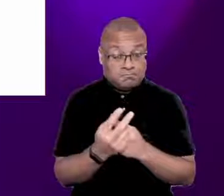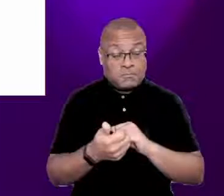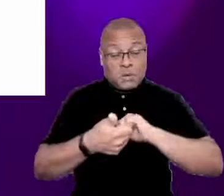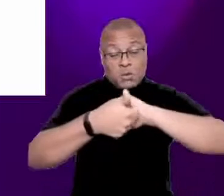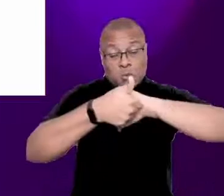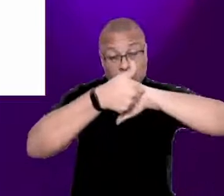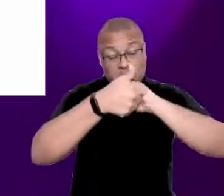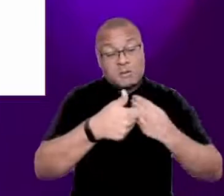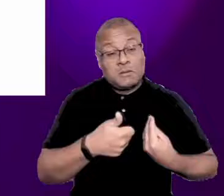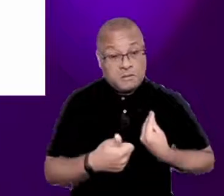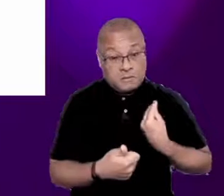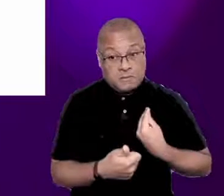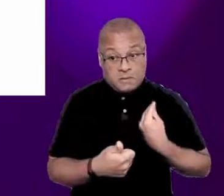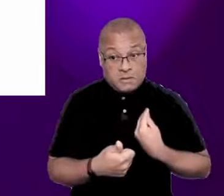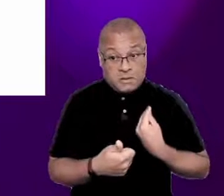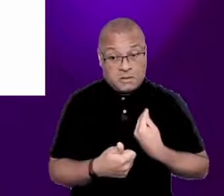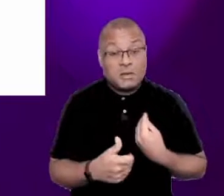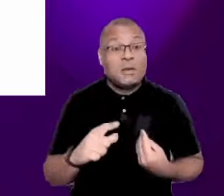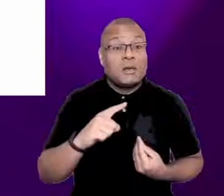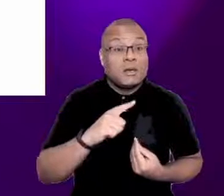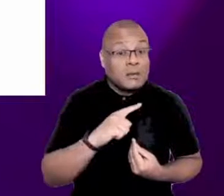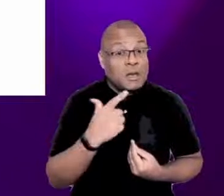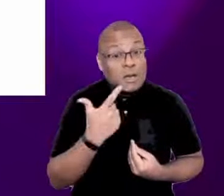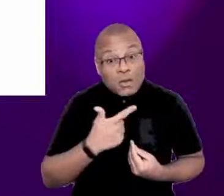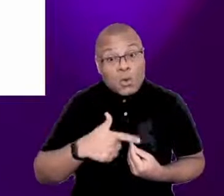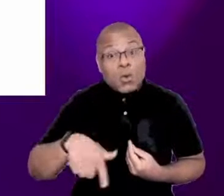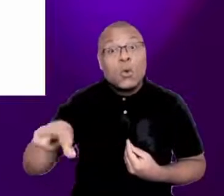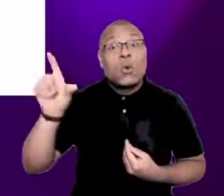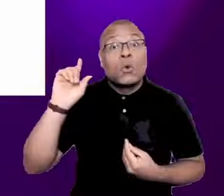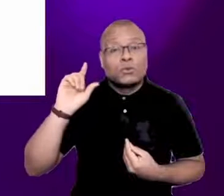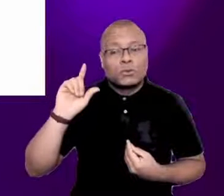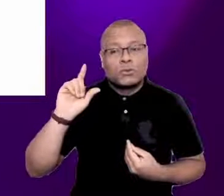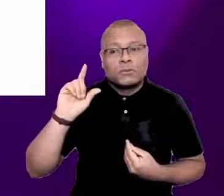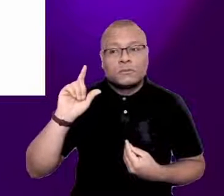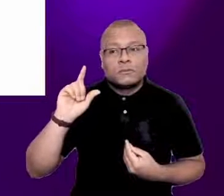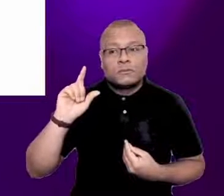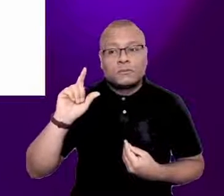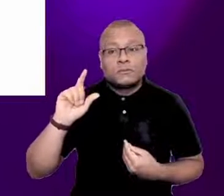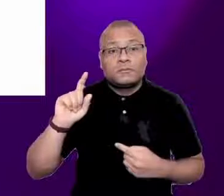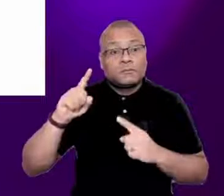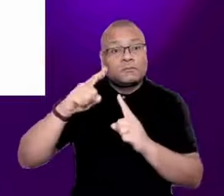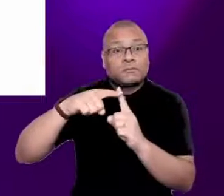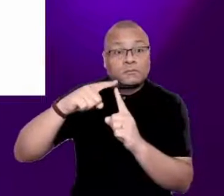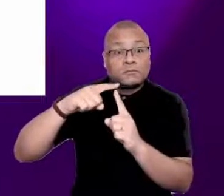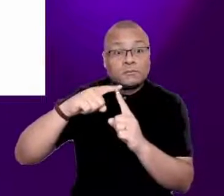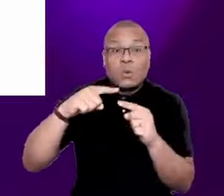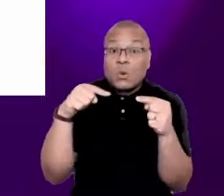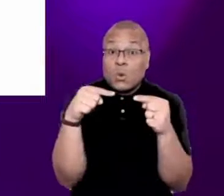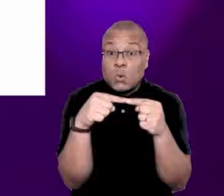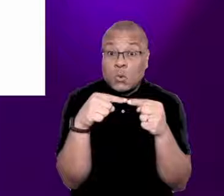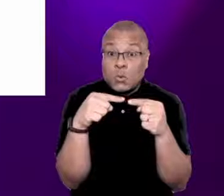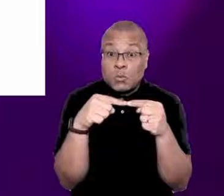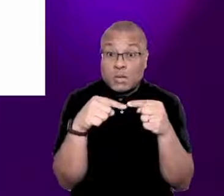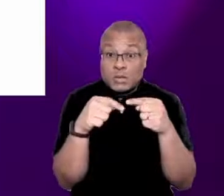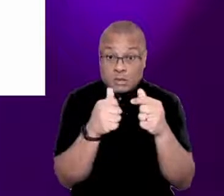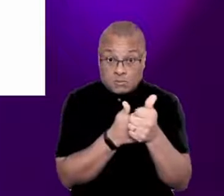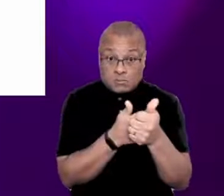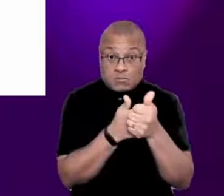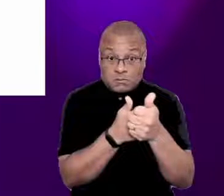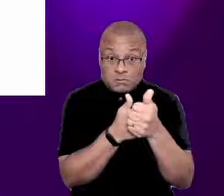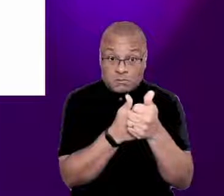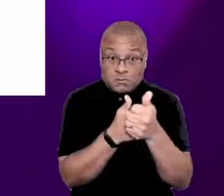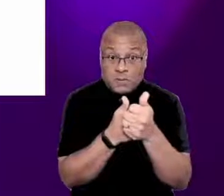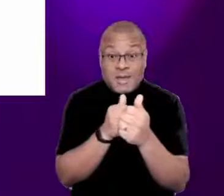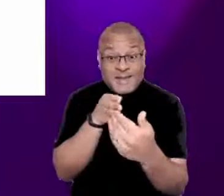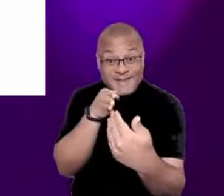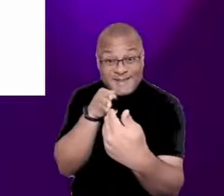vida. E a gente tem algumas escalas bem específicas para condições clínicas